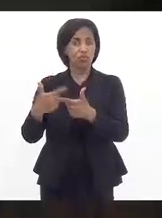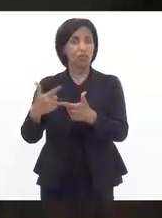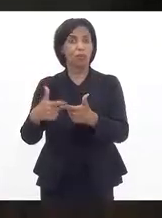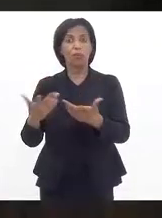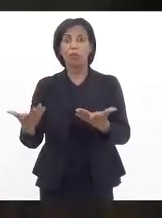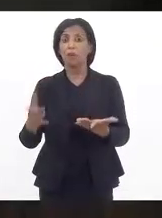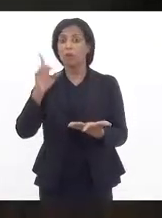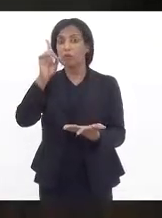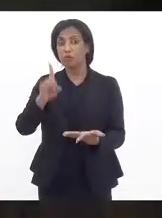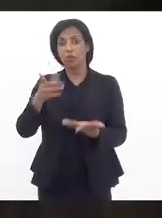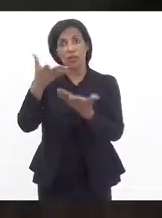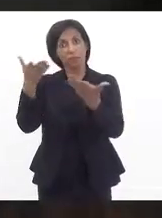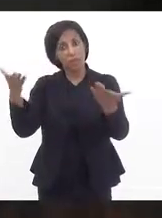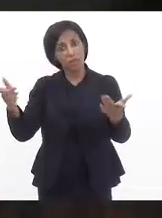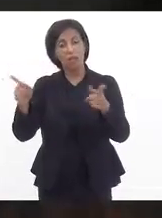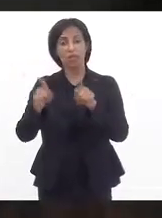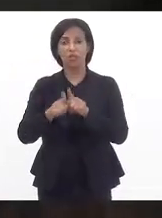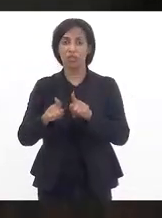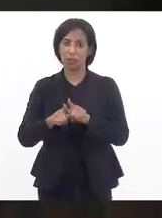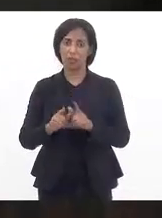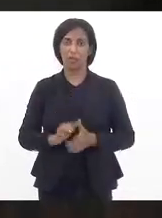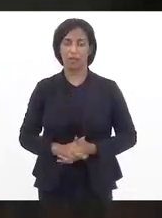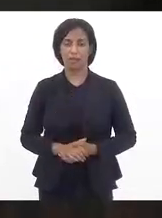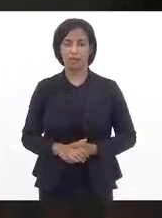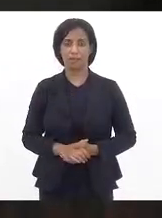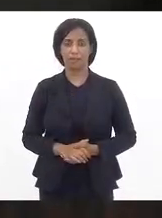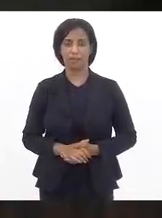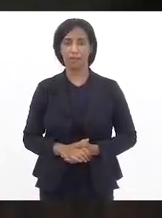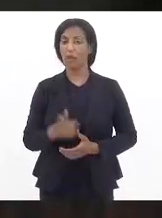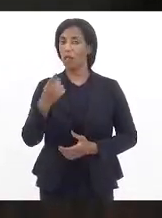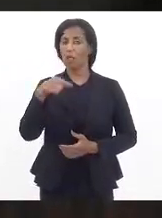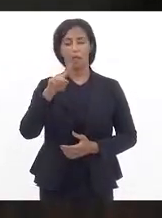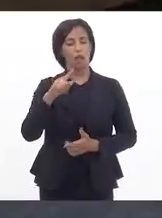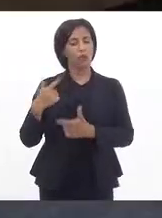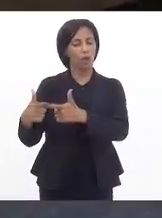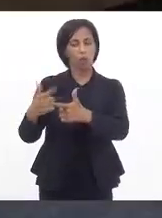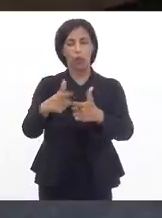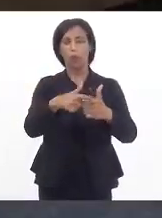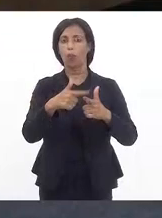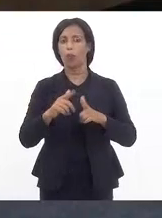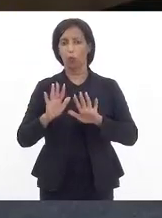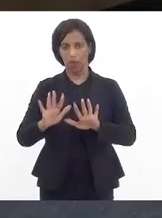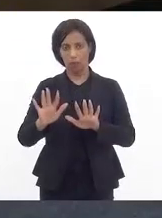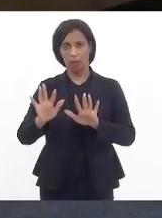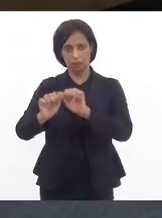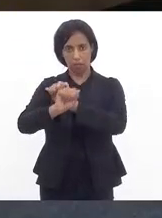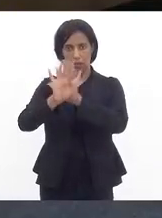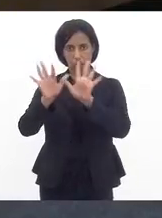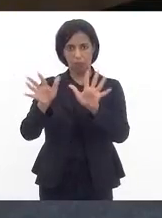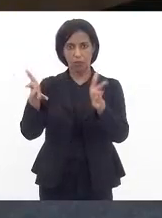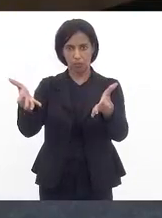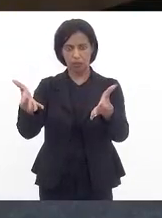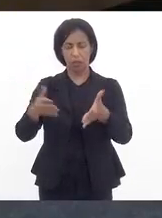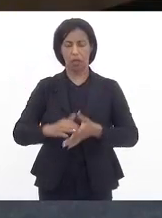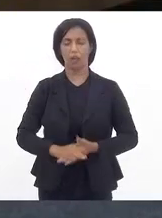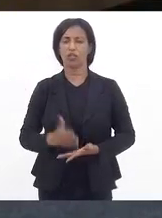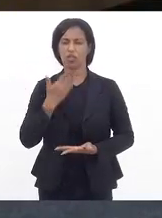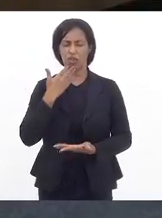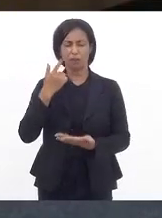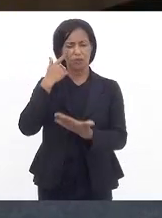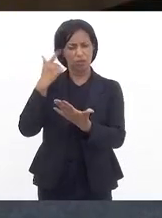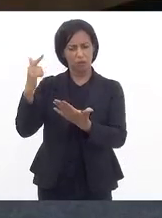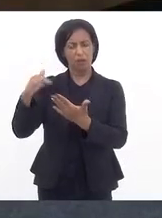teria problema nenhum que é direito deles também vai ajudar mas não estou olhando a situação falar que a gente já foi embora ela foi